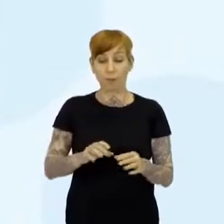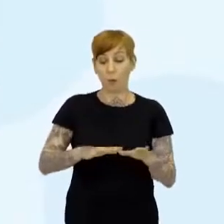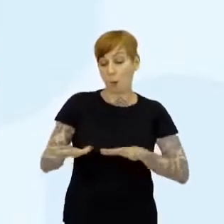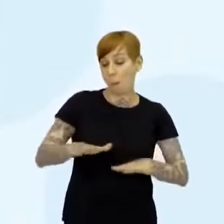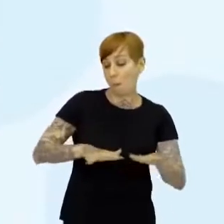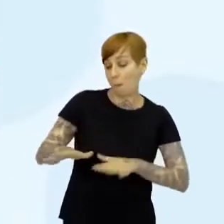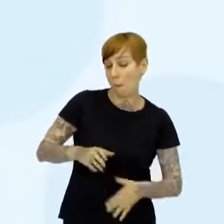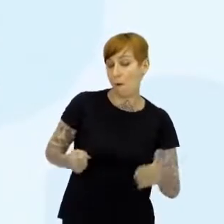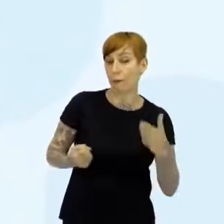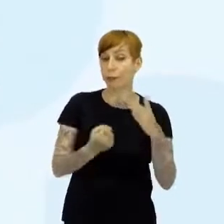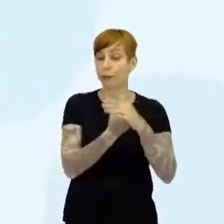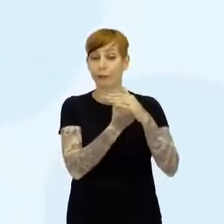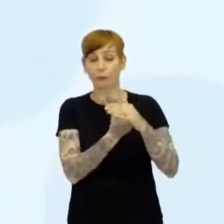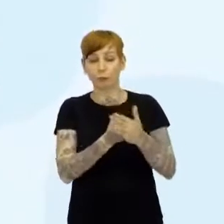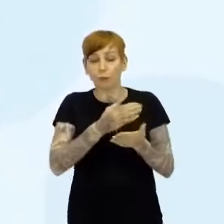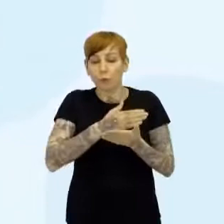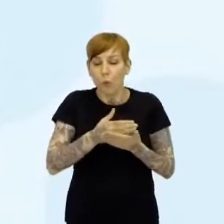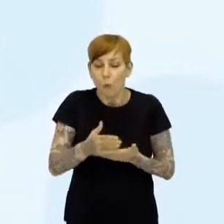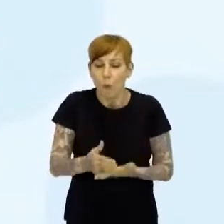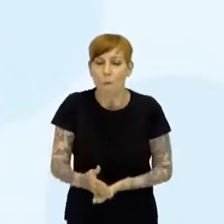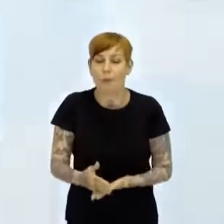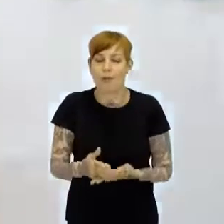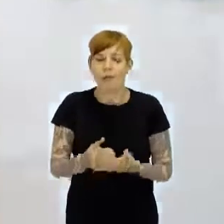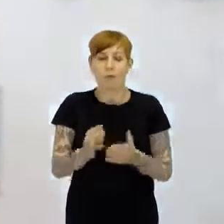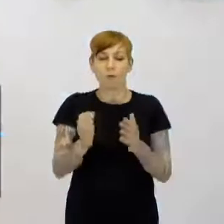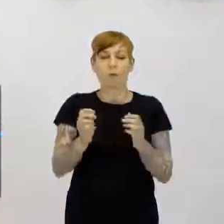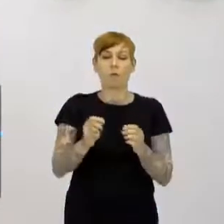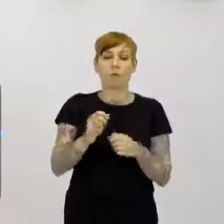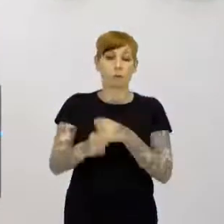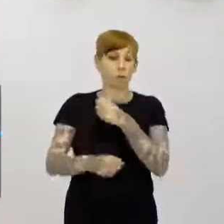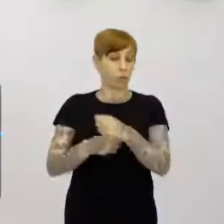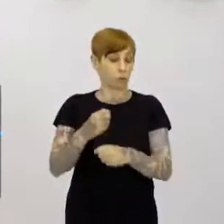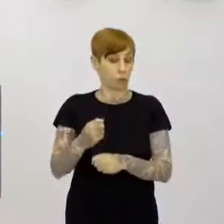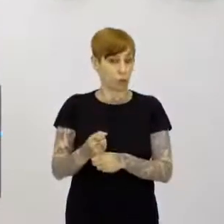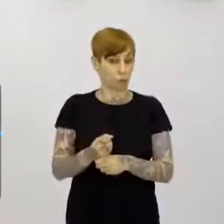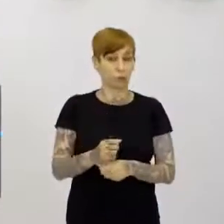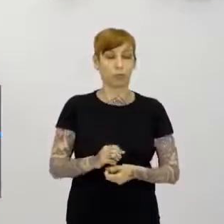nos primeiros anos de regime. Então, olha só, nono ano, nesta